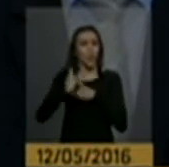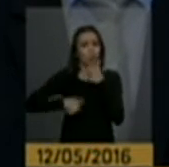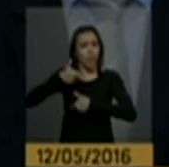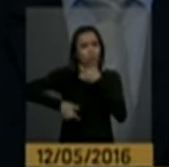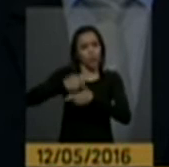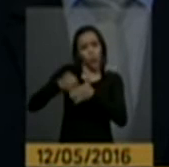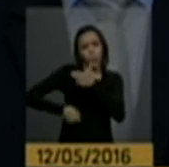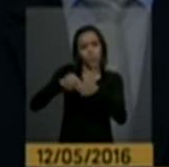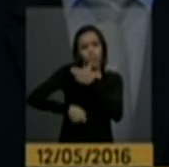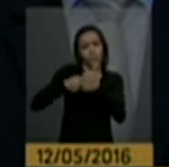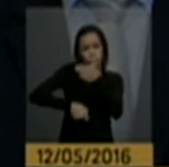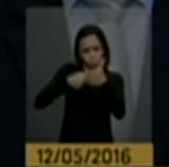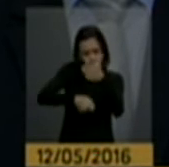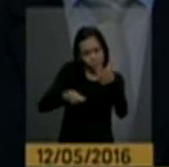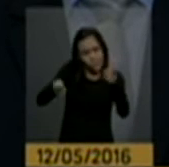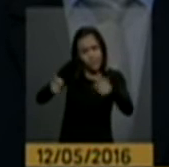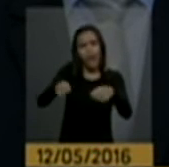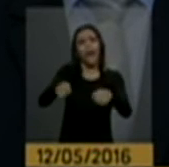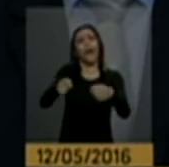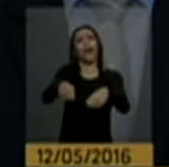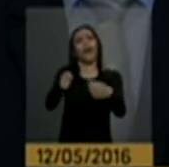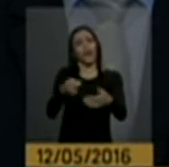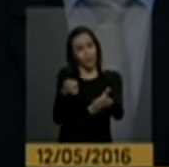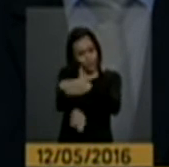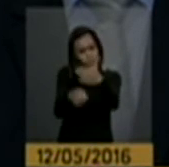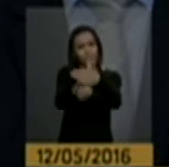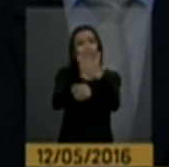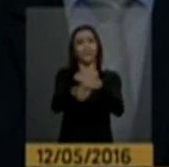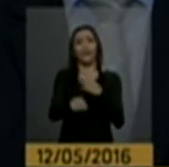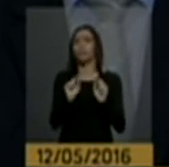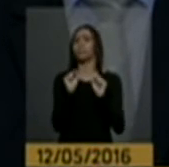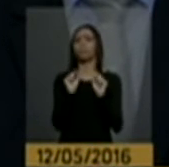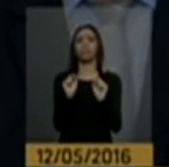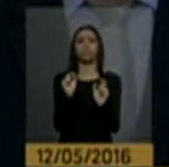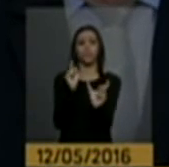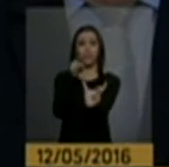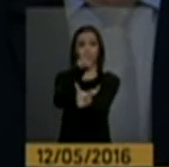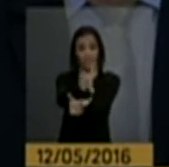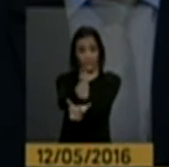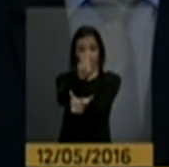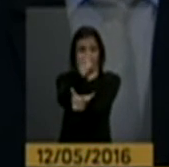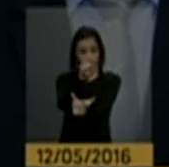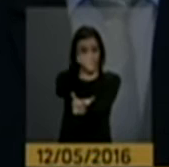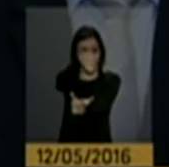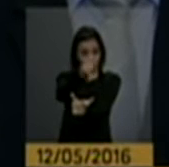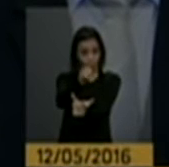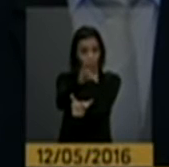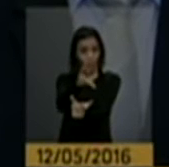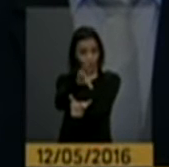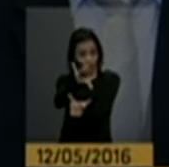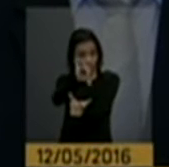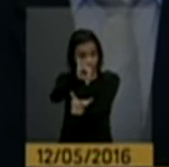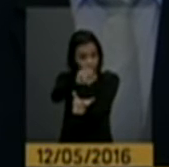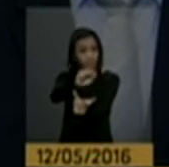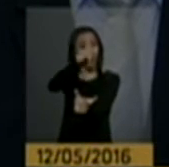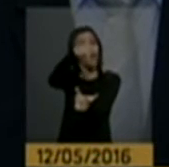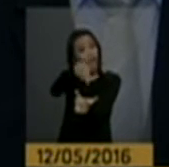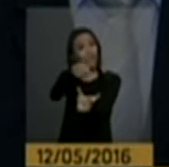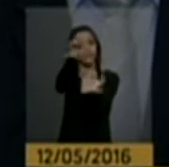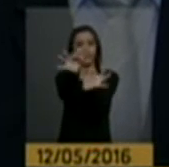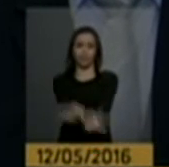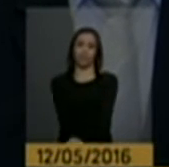pena lutar pela democracia. A democracia é o lado certo da história.